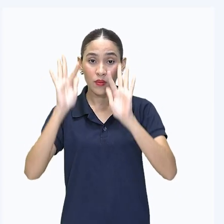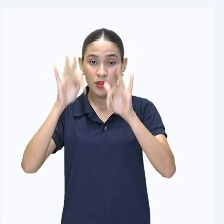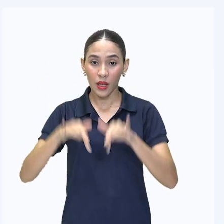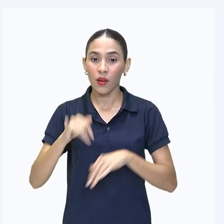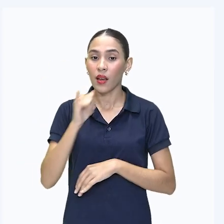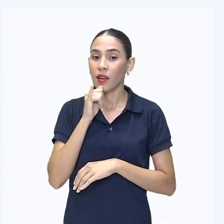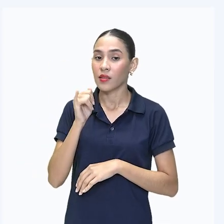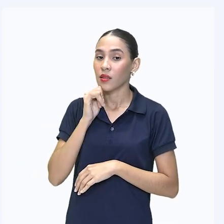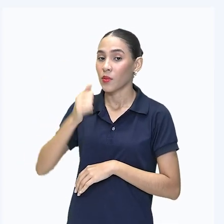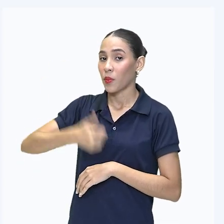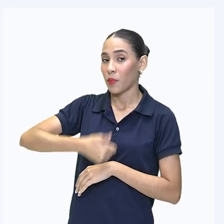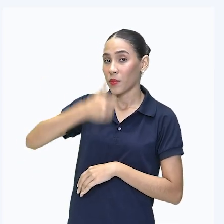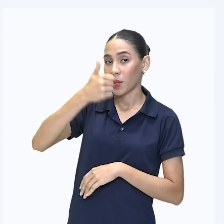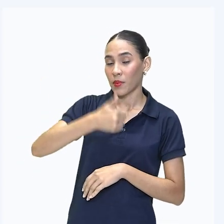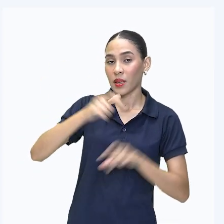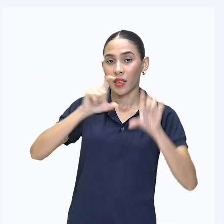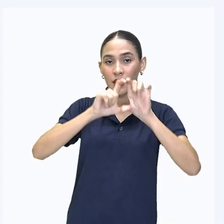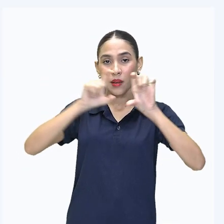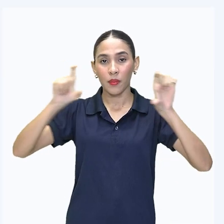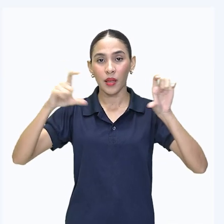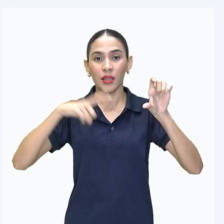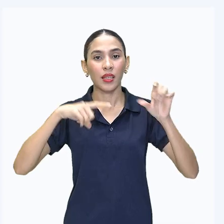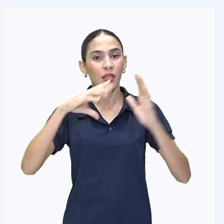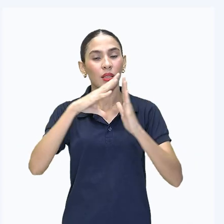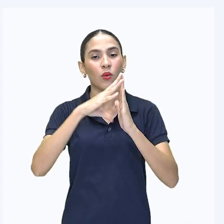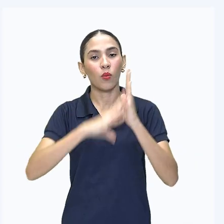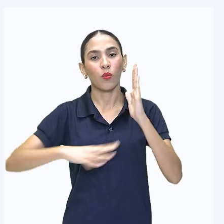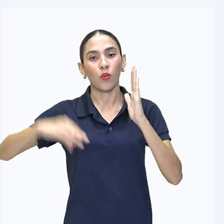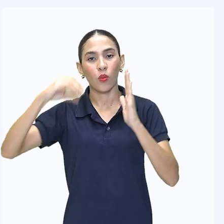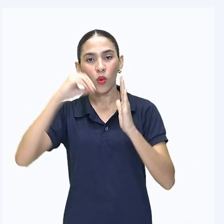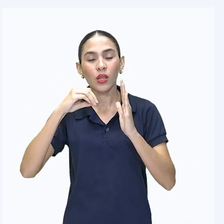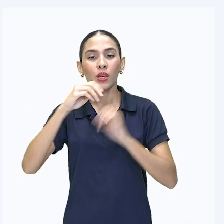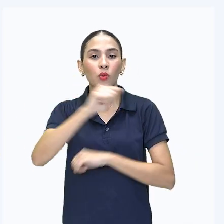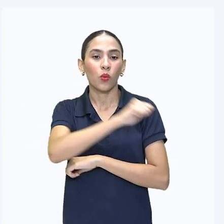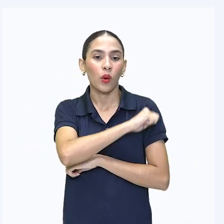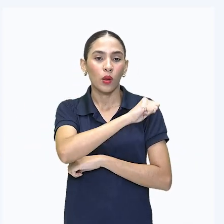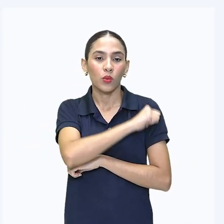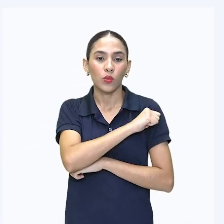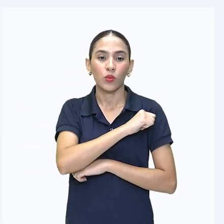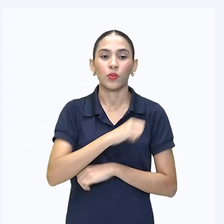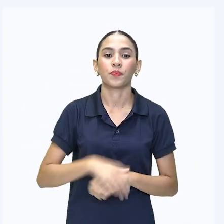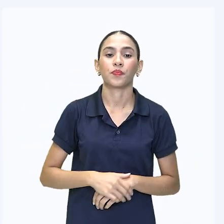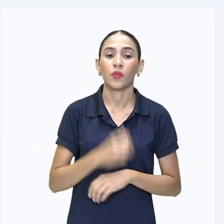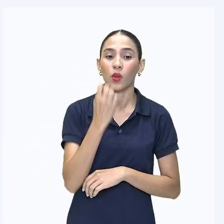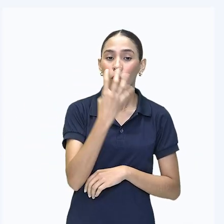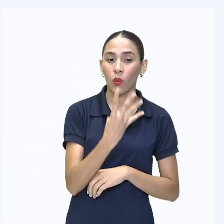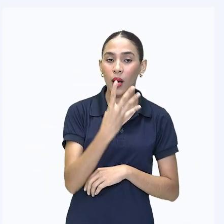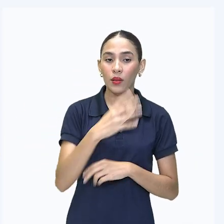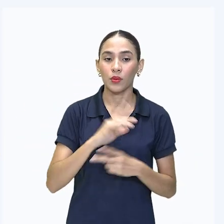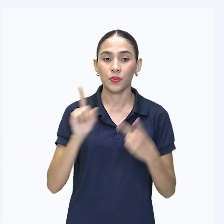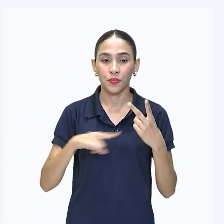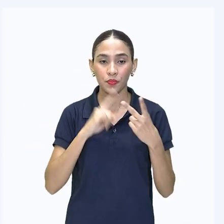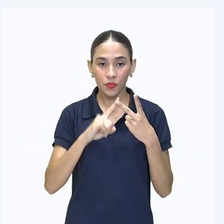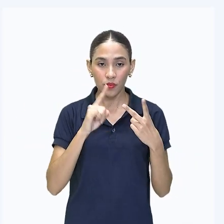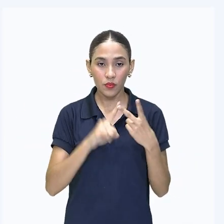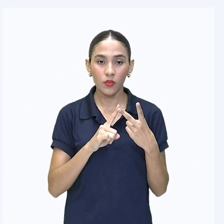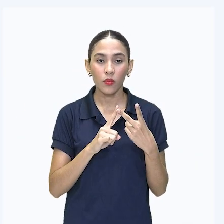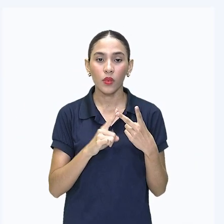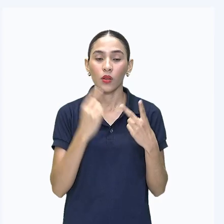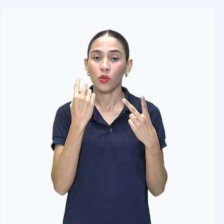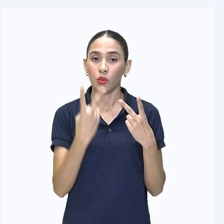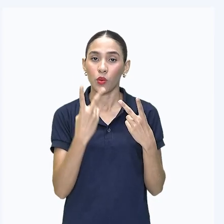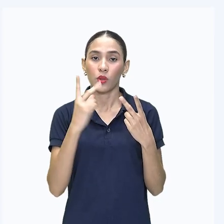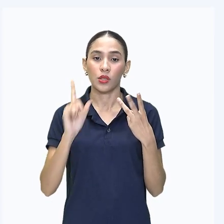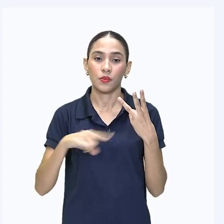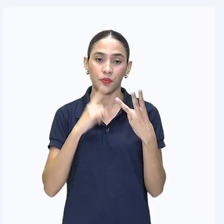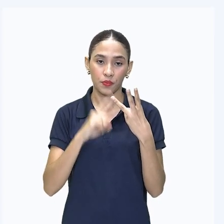bem, nessa primeira tabela, nós temos um modelo de um aluno, que no portfólio ele tirou 4, no Projetei ele